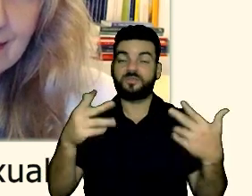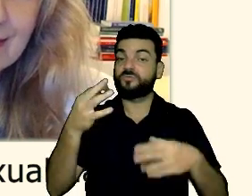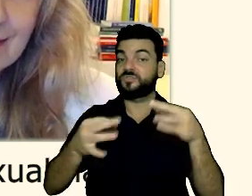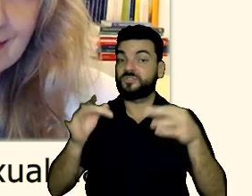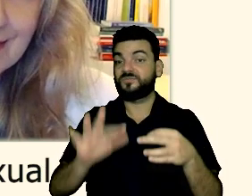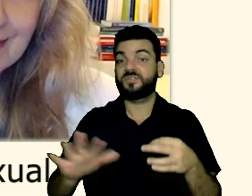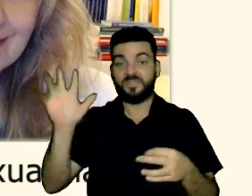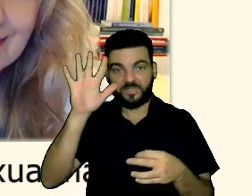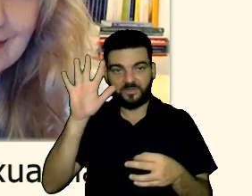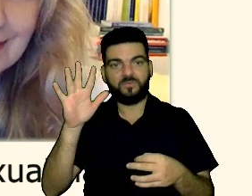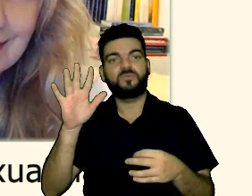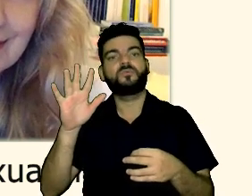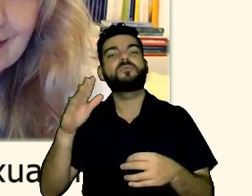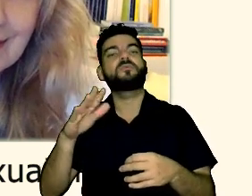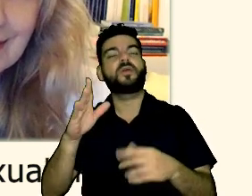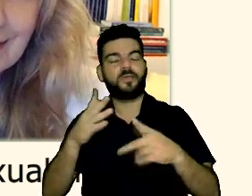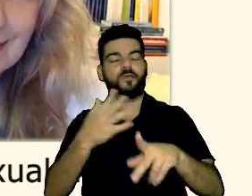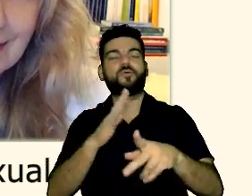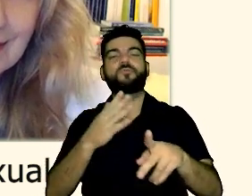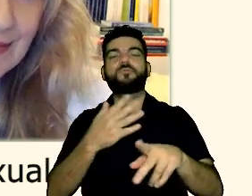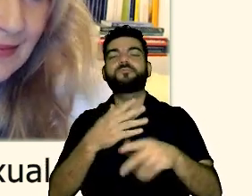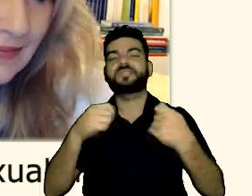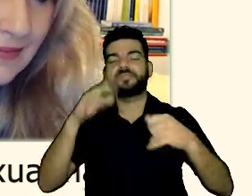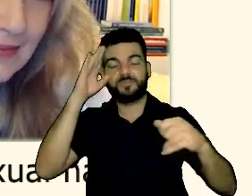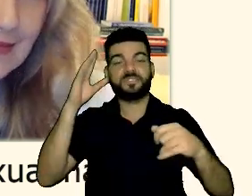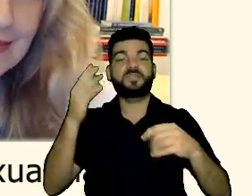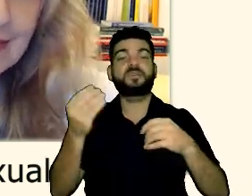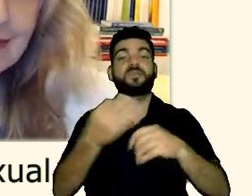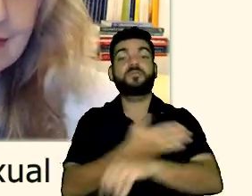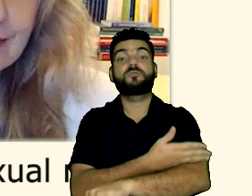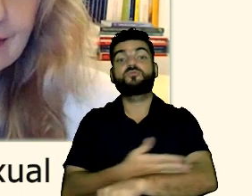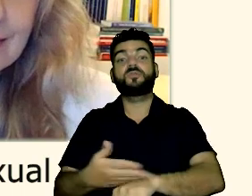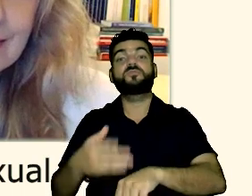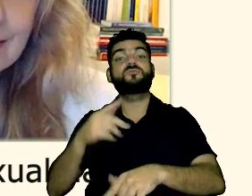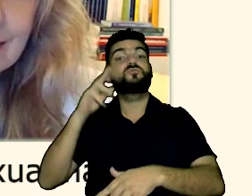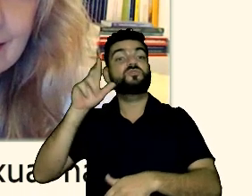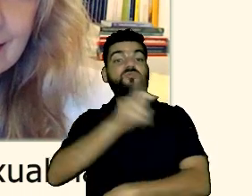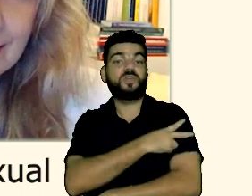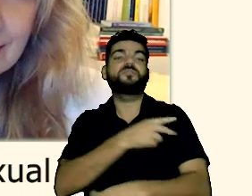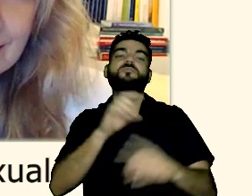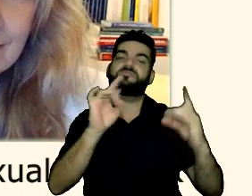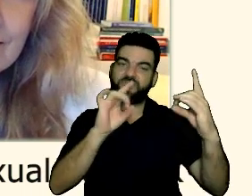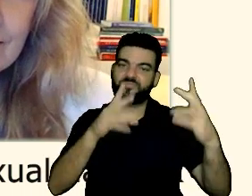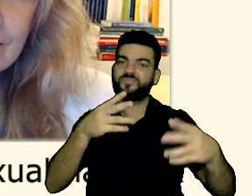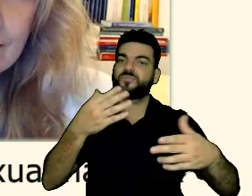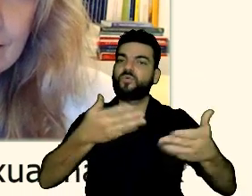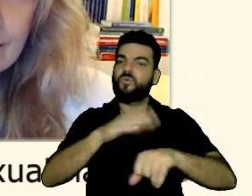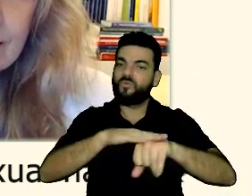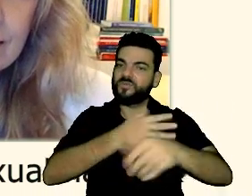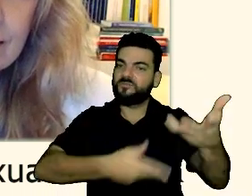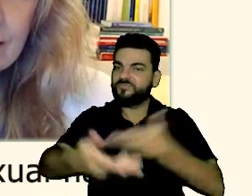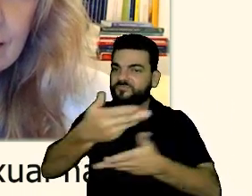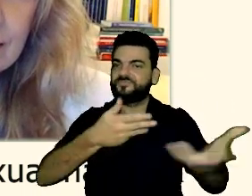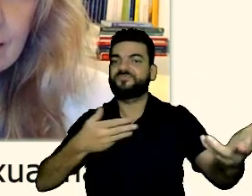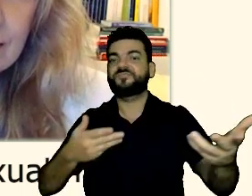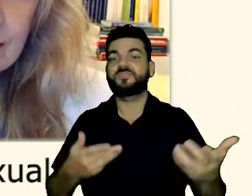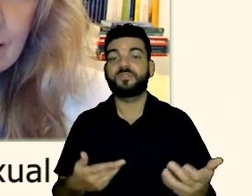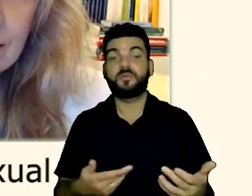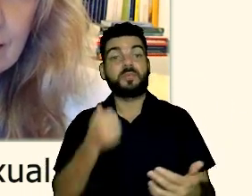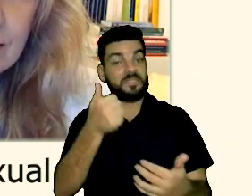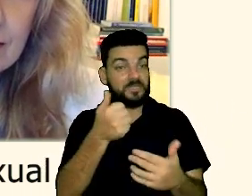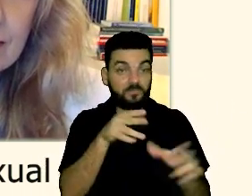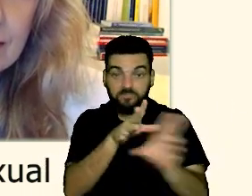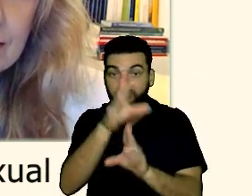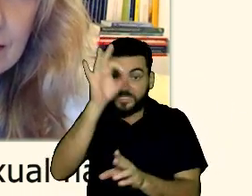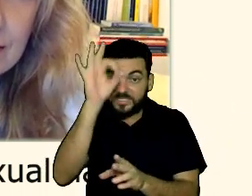acho que nem vou me alongar nessa parte, mas a gente sabe que tem muitos locais de trabalho na Justiça Federal que isso já é uma prática dos gestores,